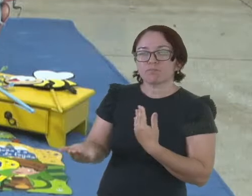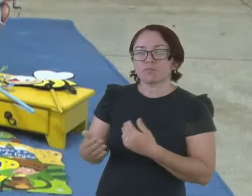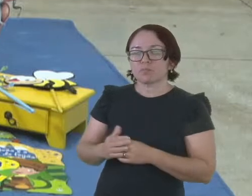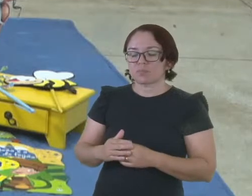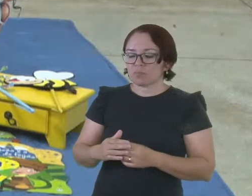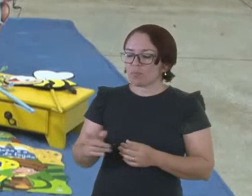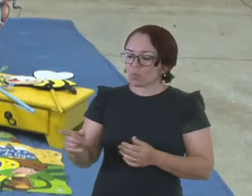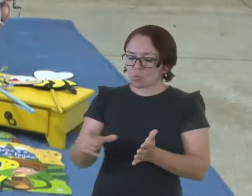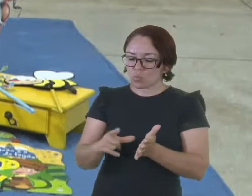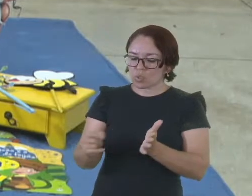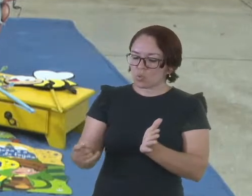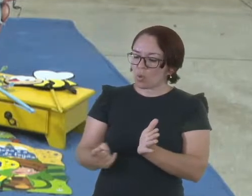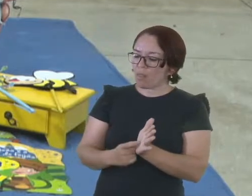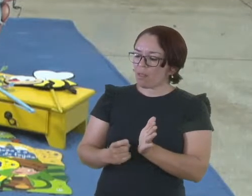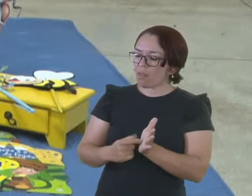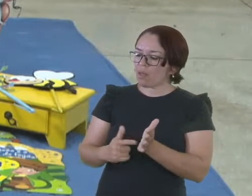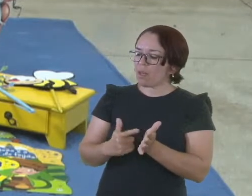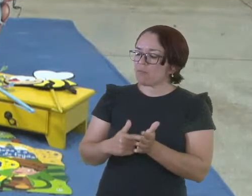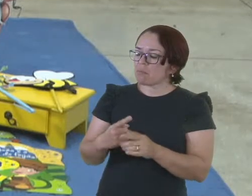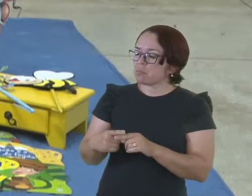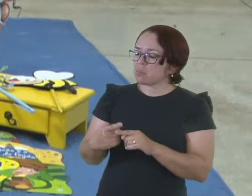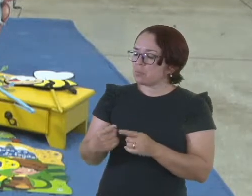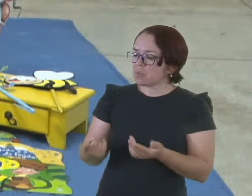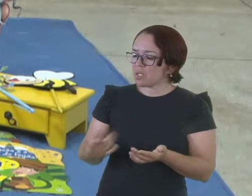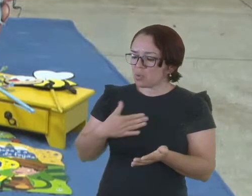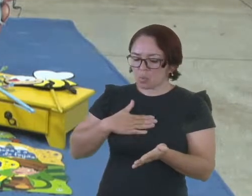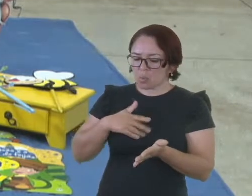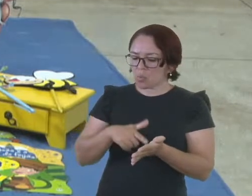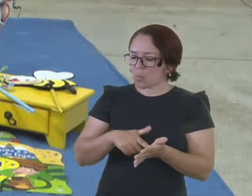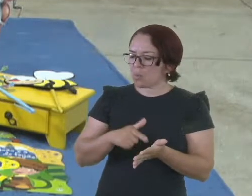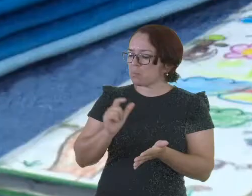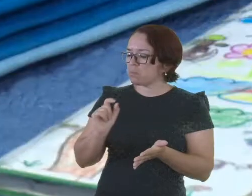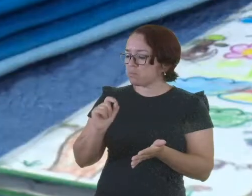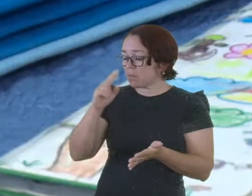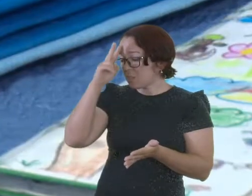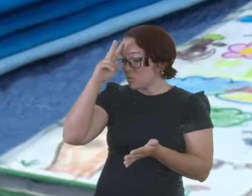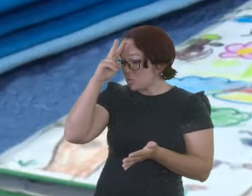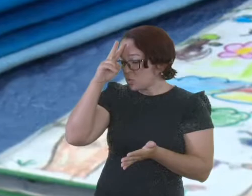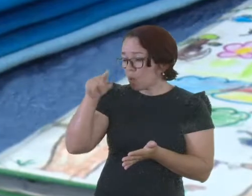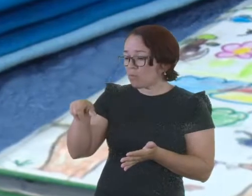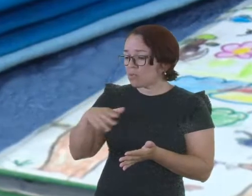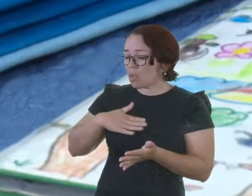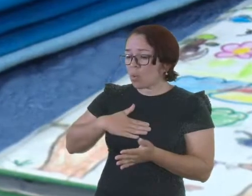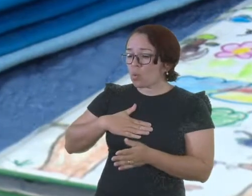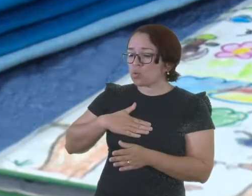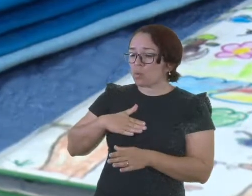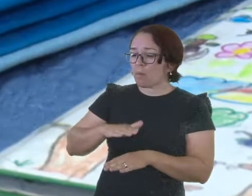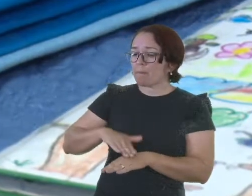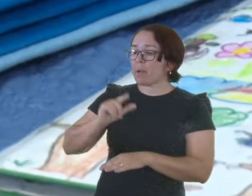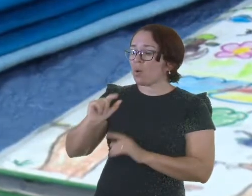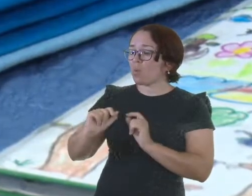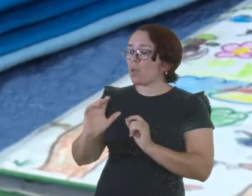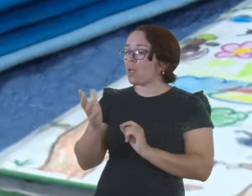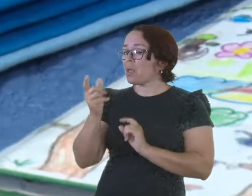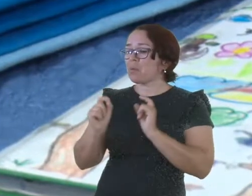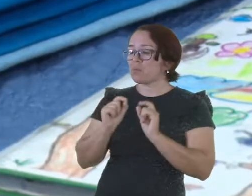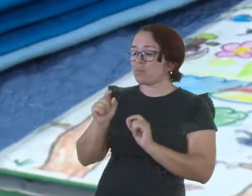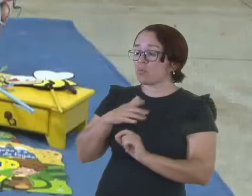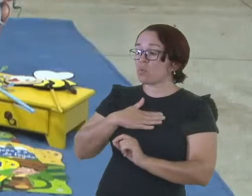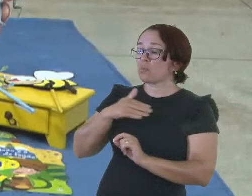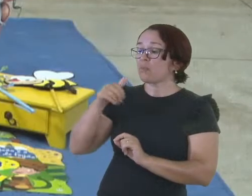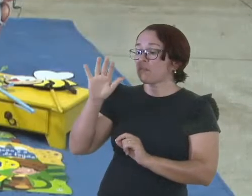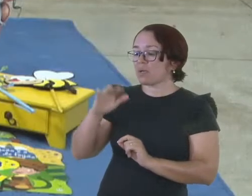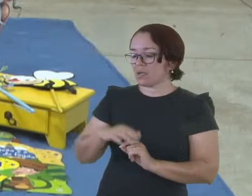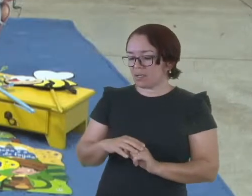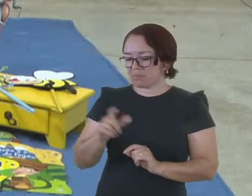esse livro, o que mais chamou a atenção nela na história, qual a parte da história que ela mais gostou, qual o personagem